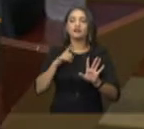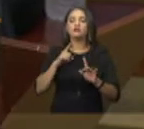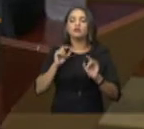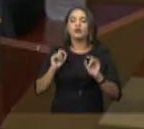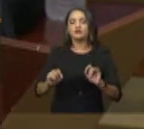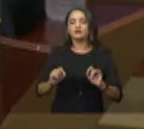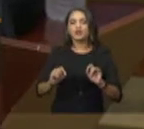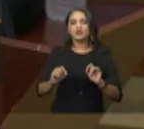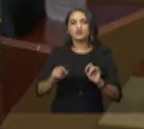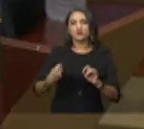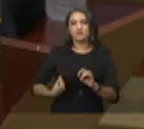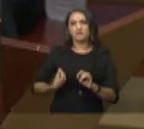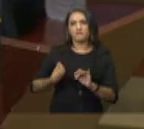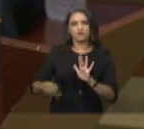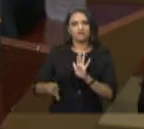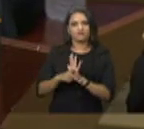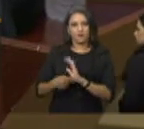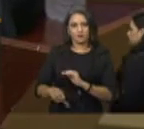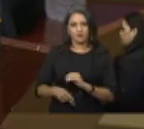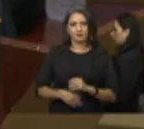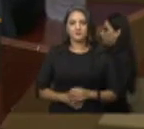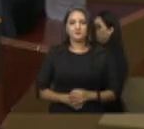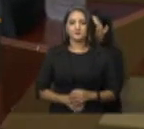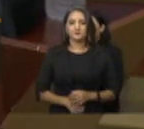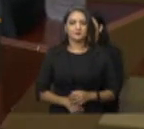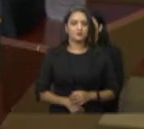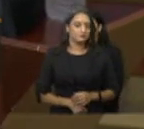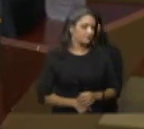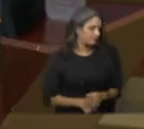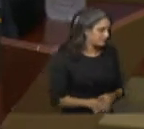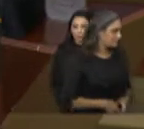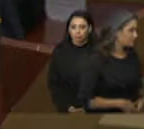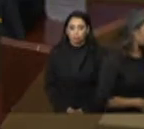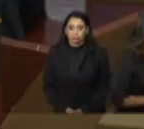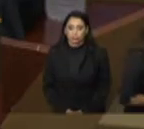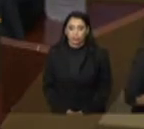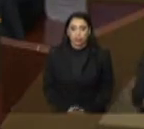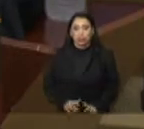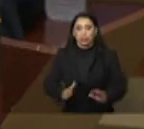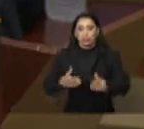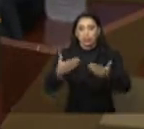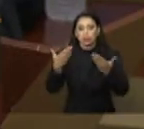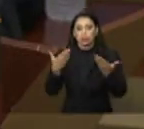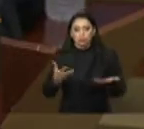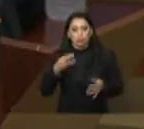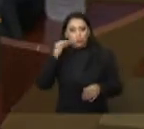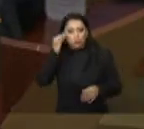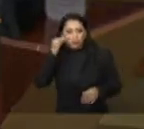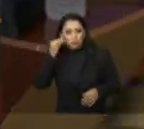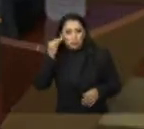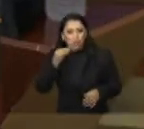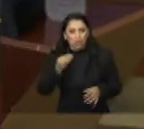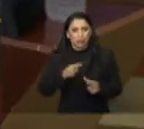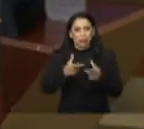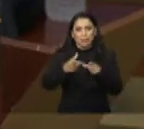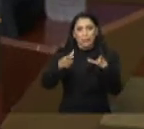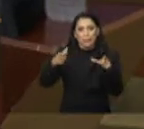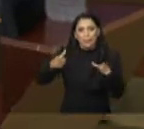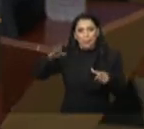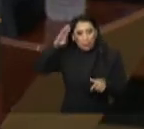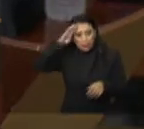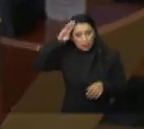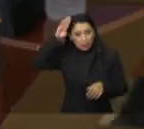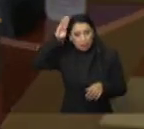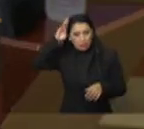seu projeto de vida a vasta produção acadêmica suportada por dados empíricos a indicar que a oferta de vagas